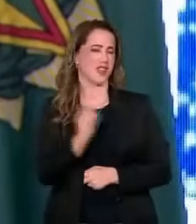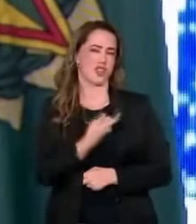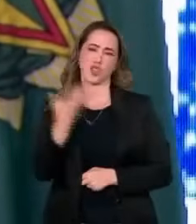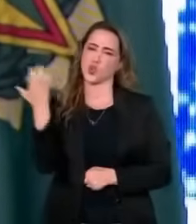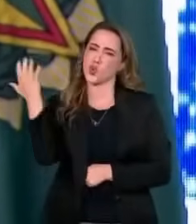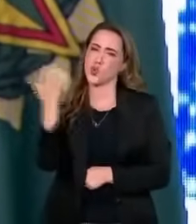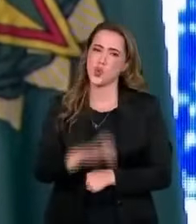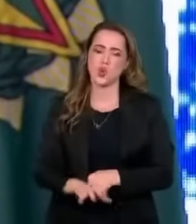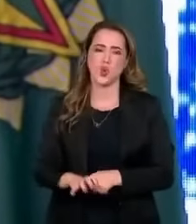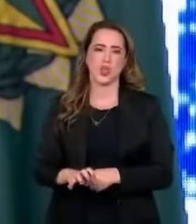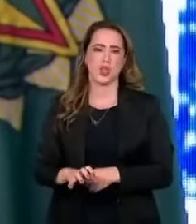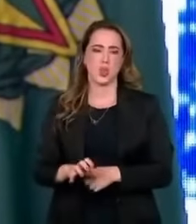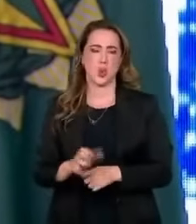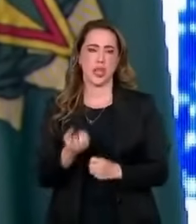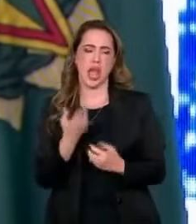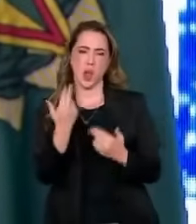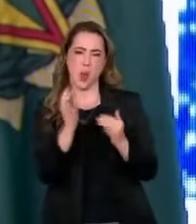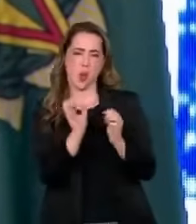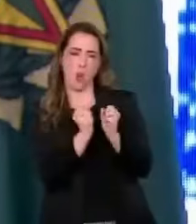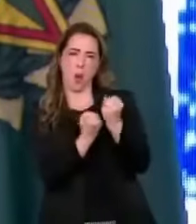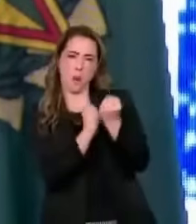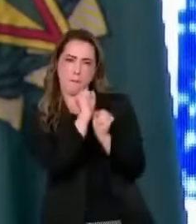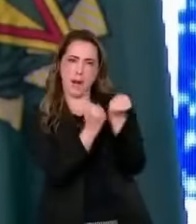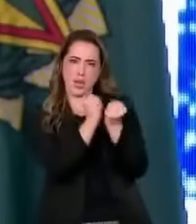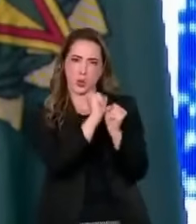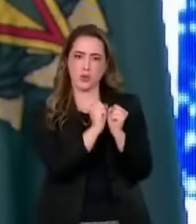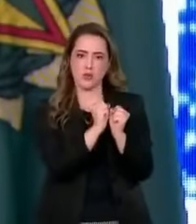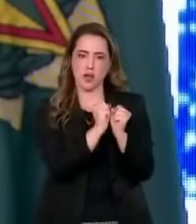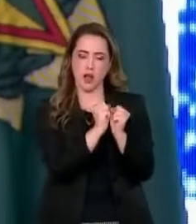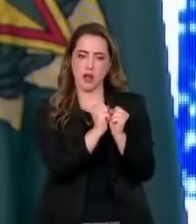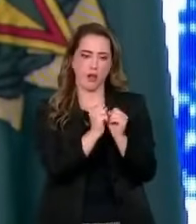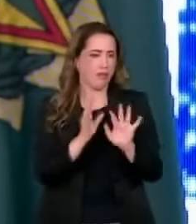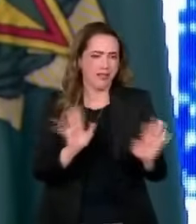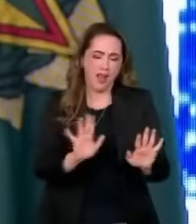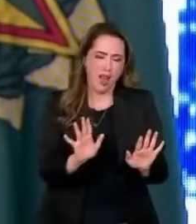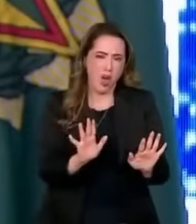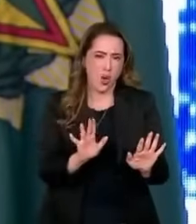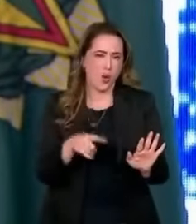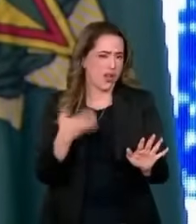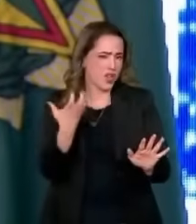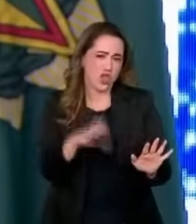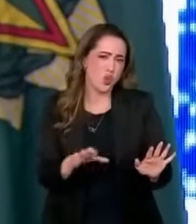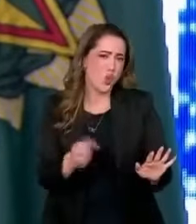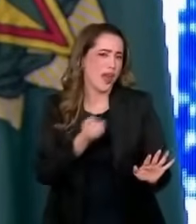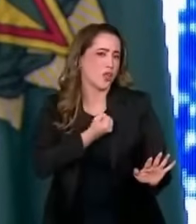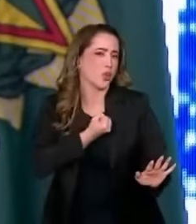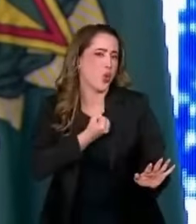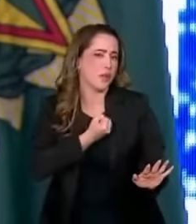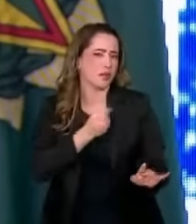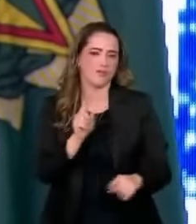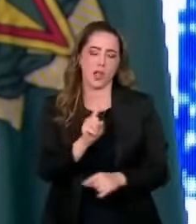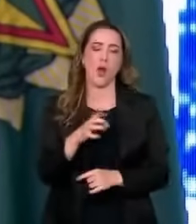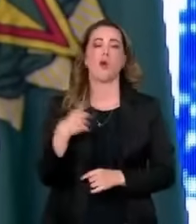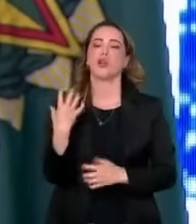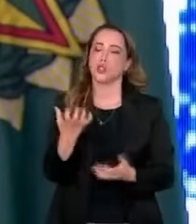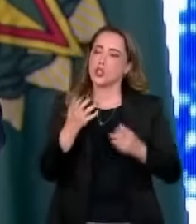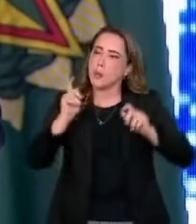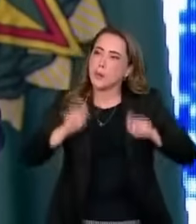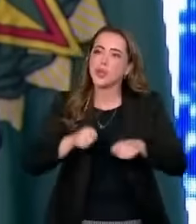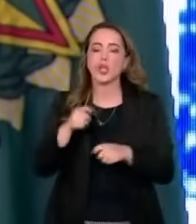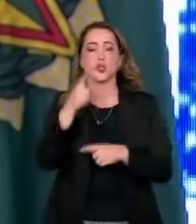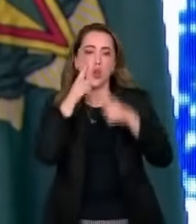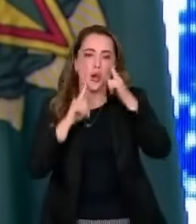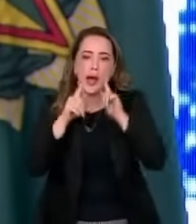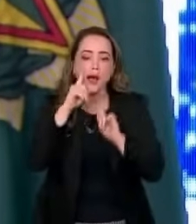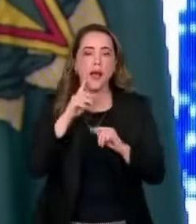ser máquinas. Nós não queremos ser algoritmos. Nós queremos chorar. Nós